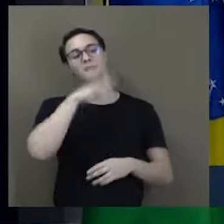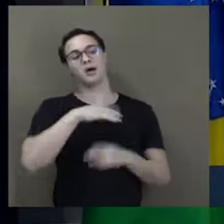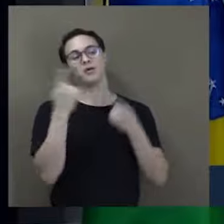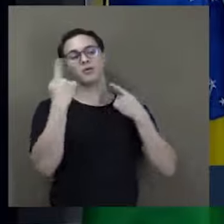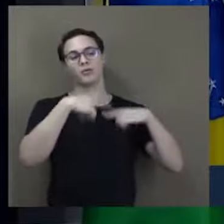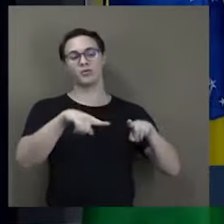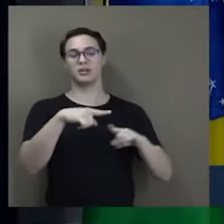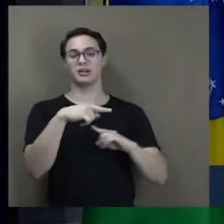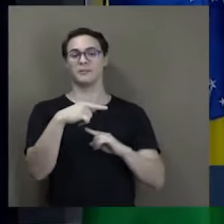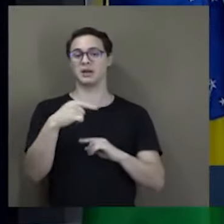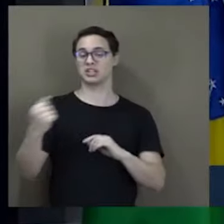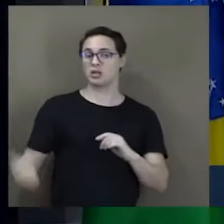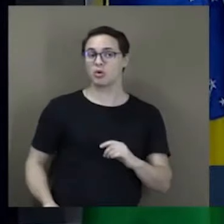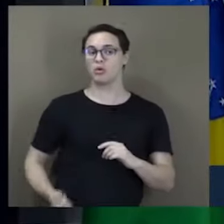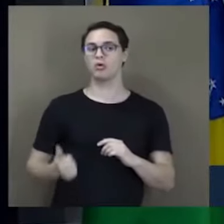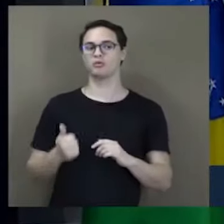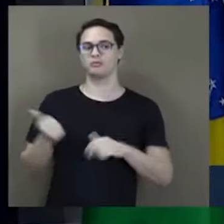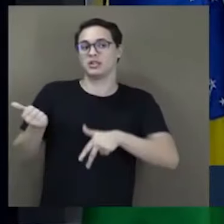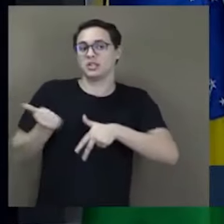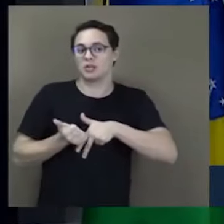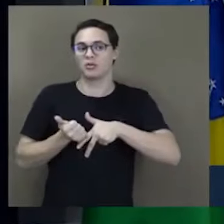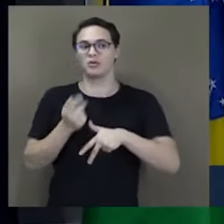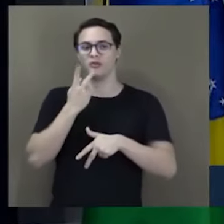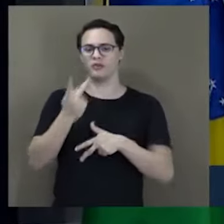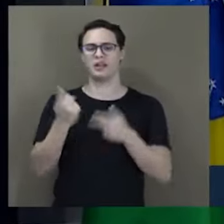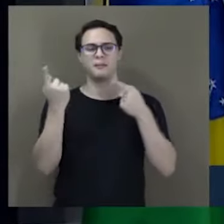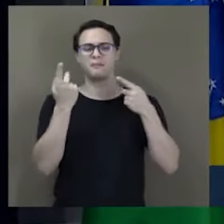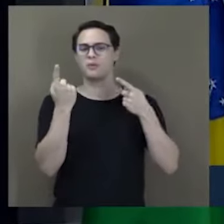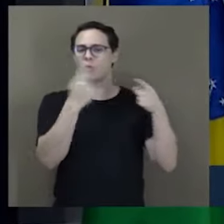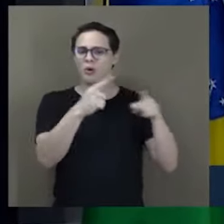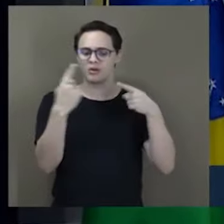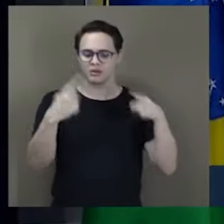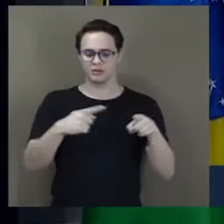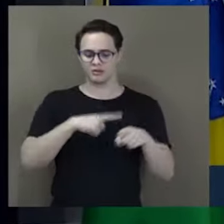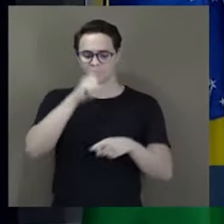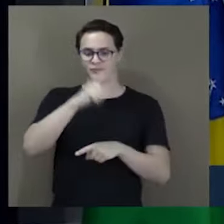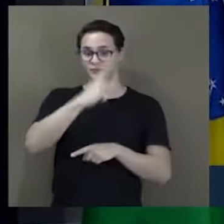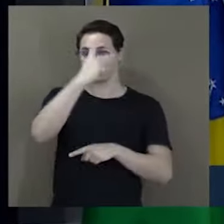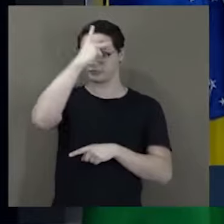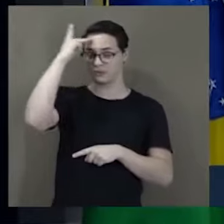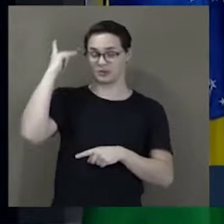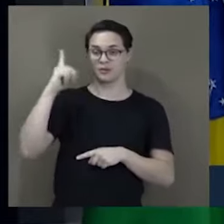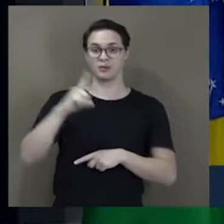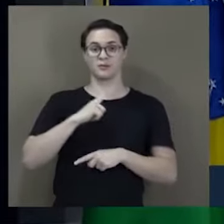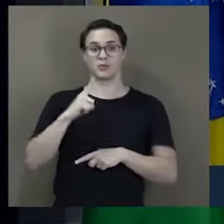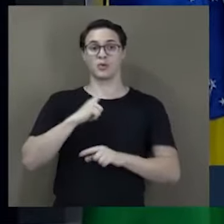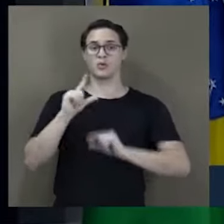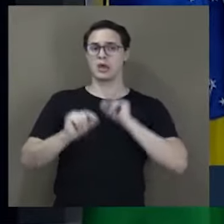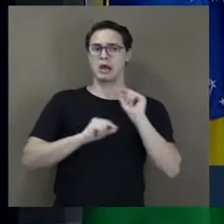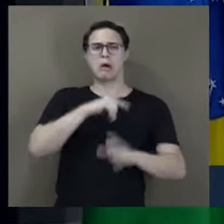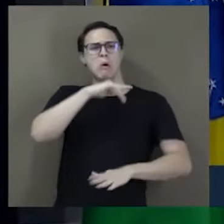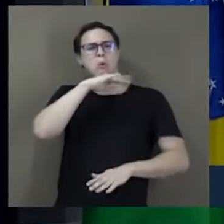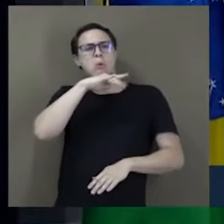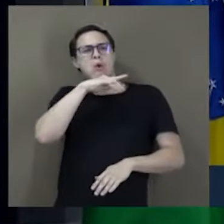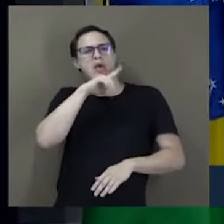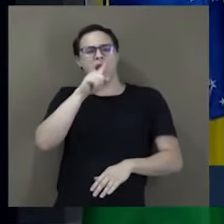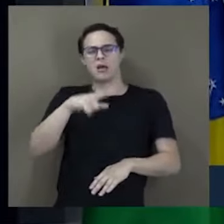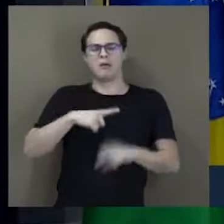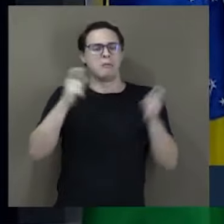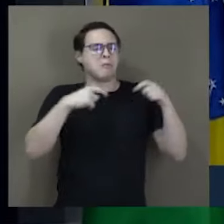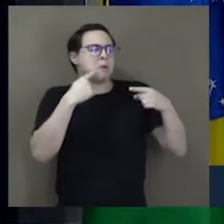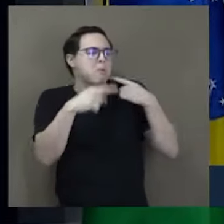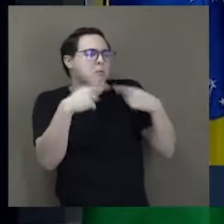urna Qual o problema a urna é uma é gente é um ser humano que eu não posso dizer que é que é ruim que eu posso bater boca que